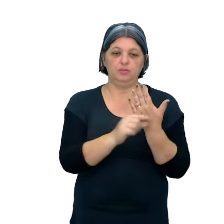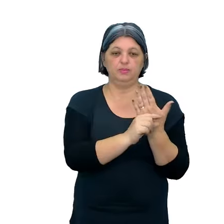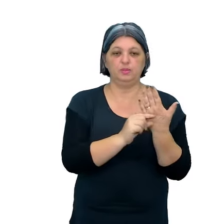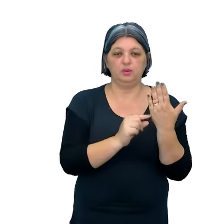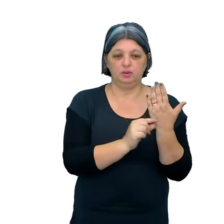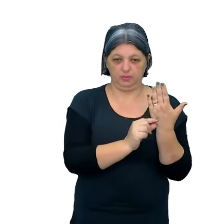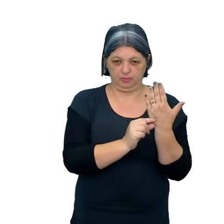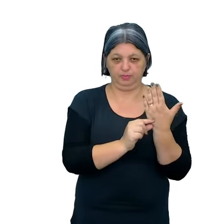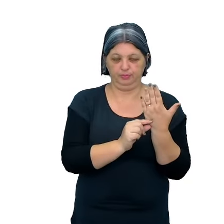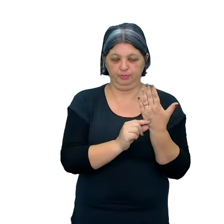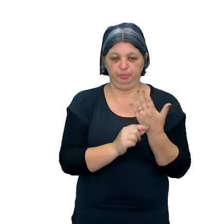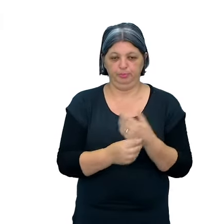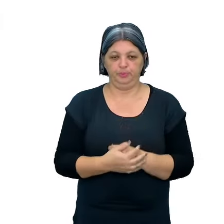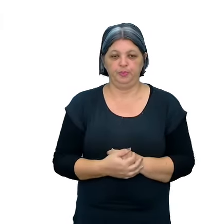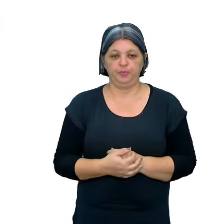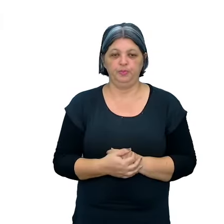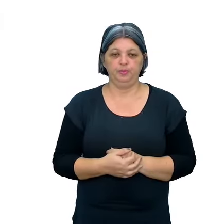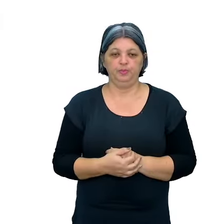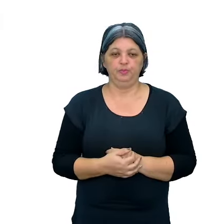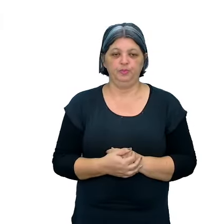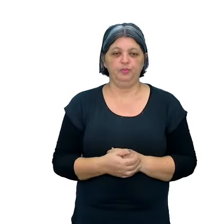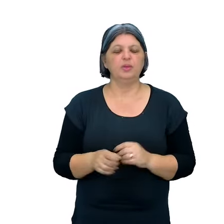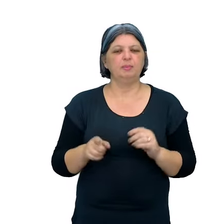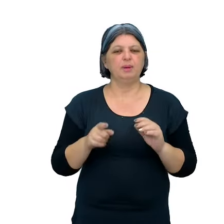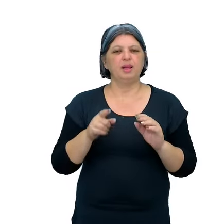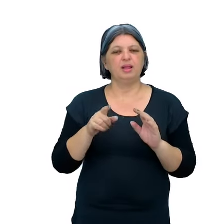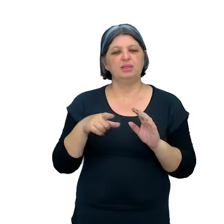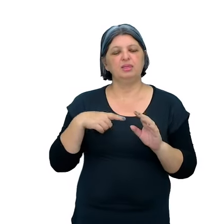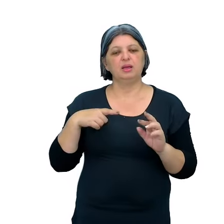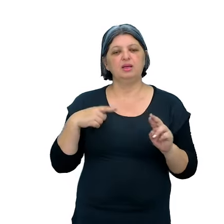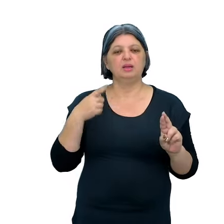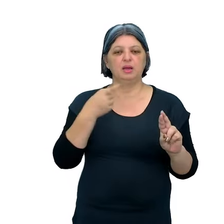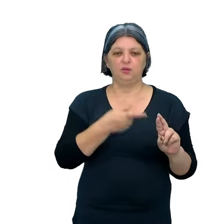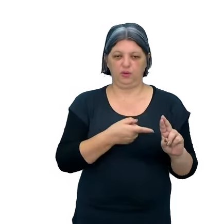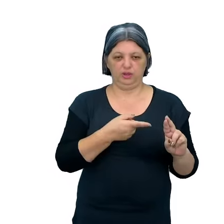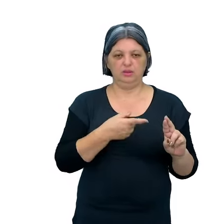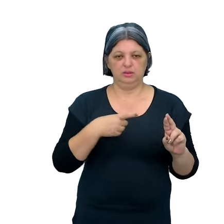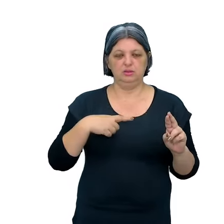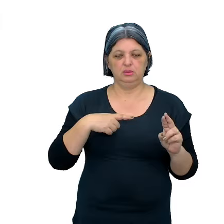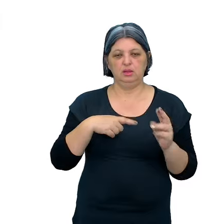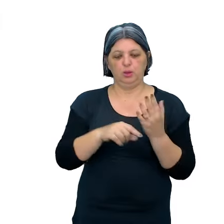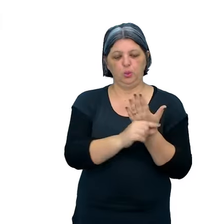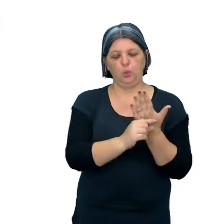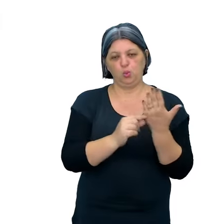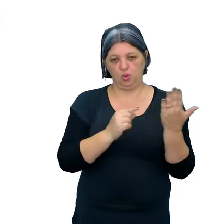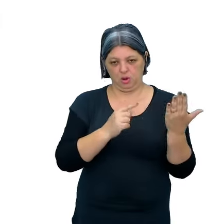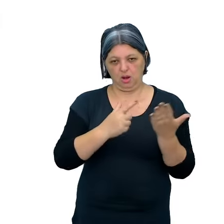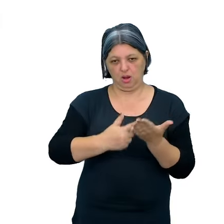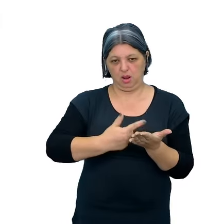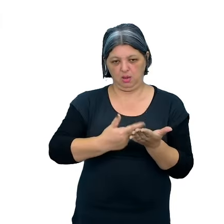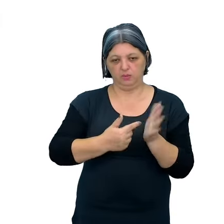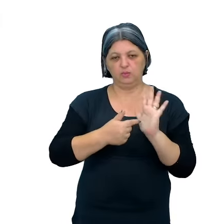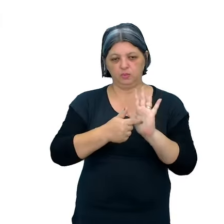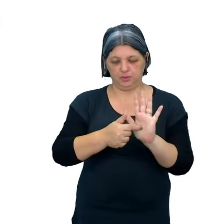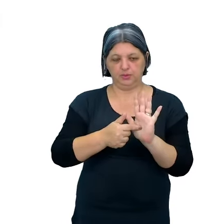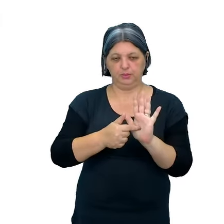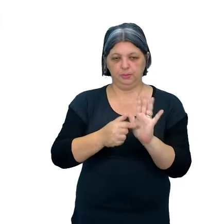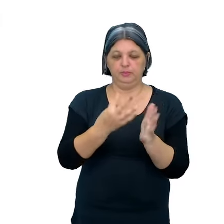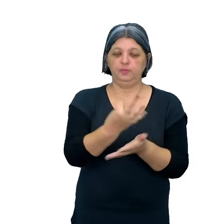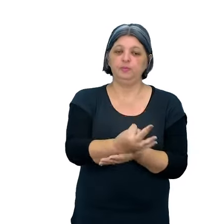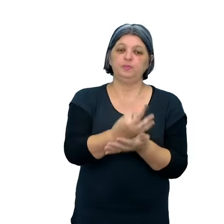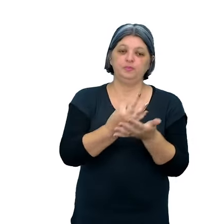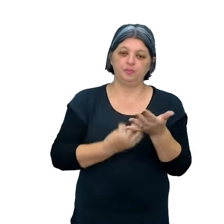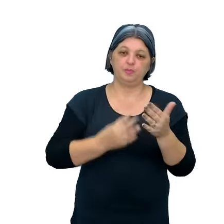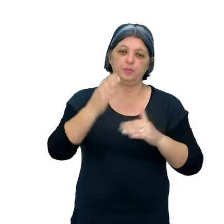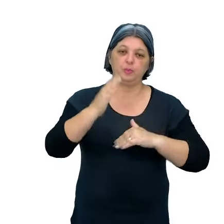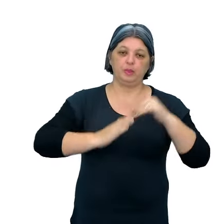e Dolls. Lá na referência nós temos esse livro, tá bom? Então, o texto também é a base das